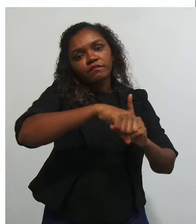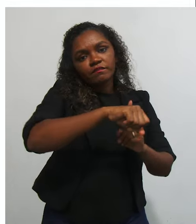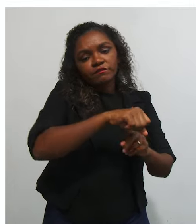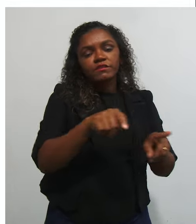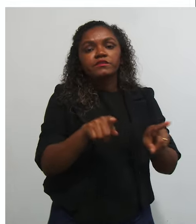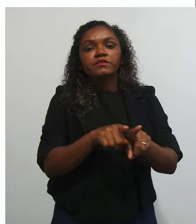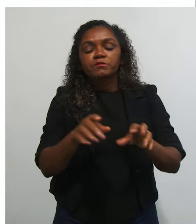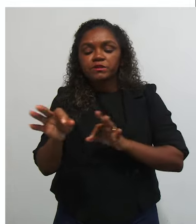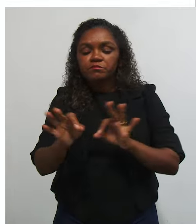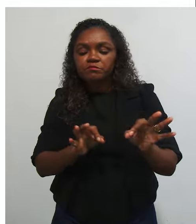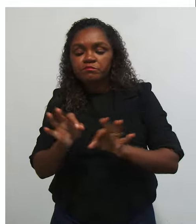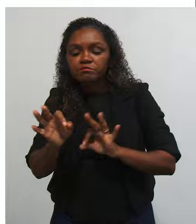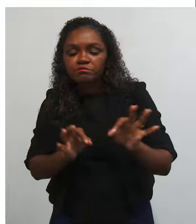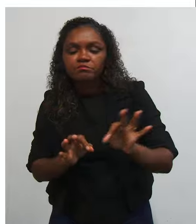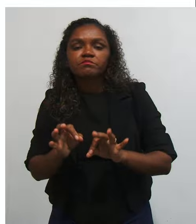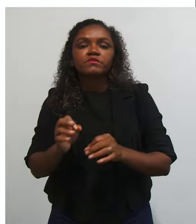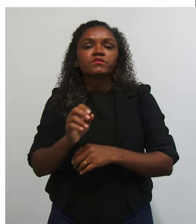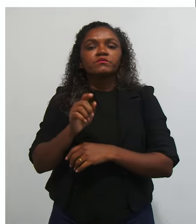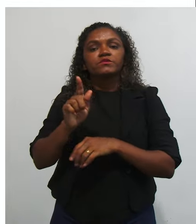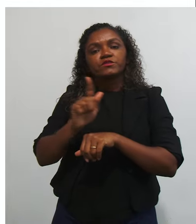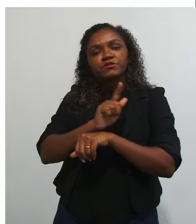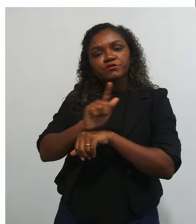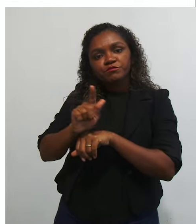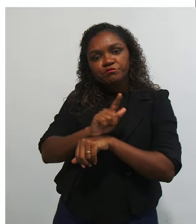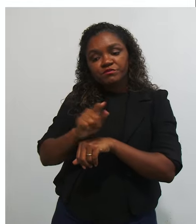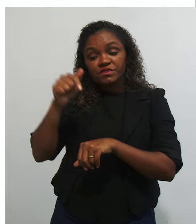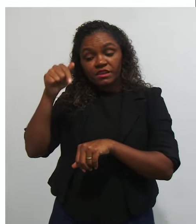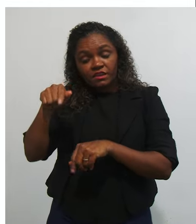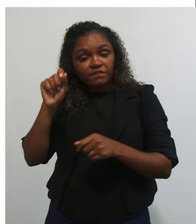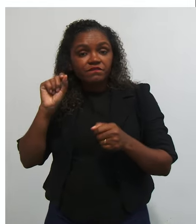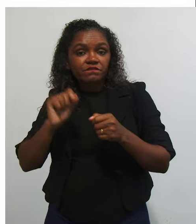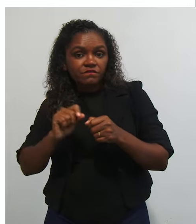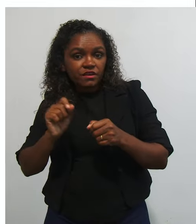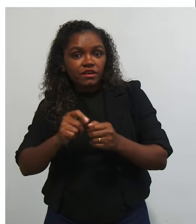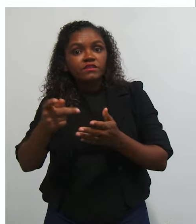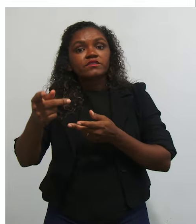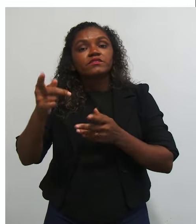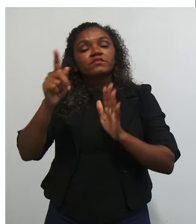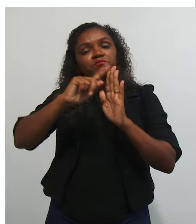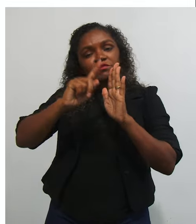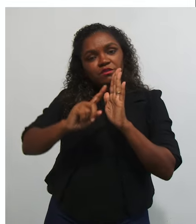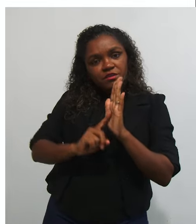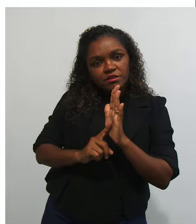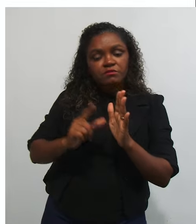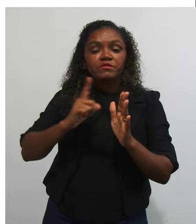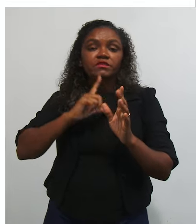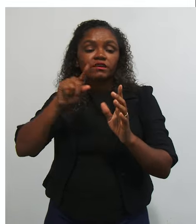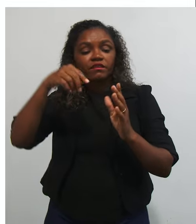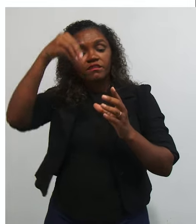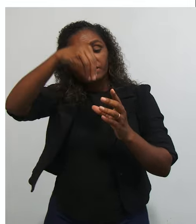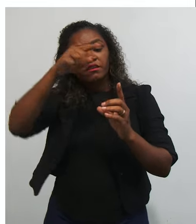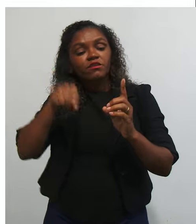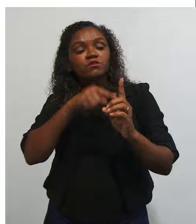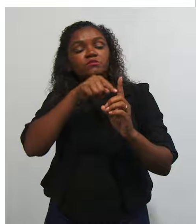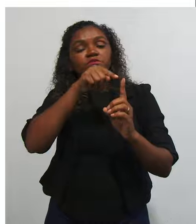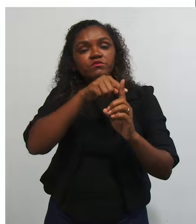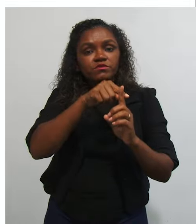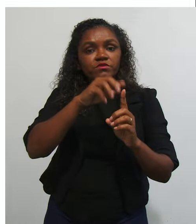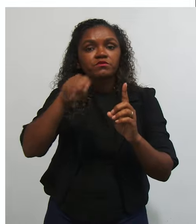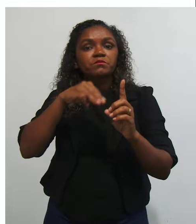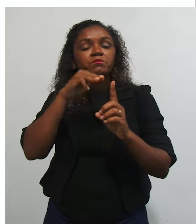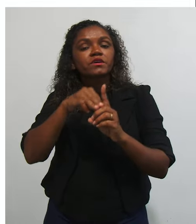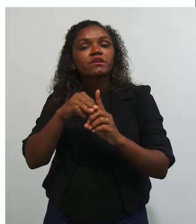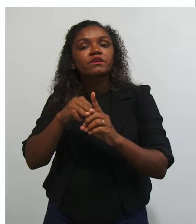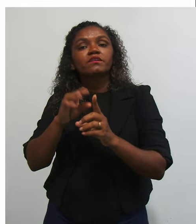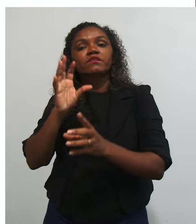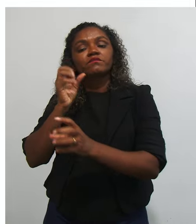gestor. Ele elabora esse programa, e esse programa tem objetivos, tem metas financeiras,